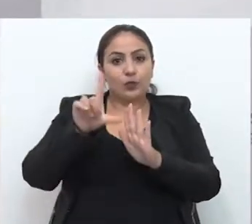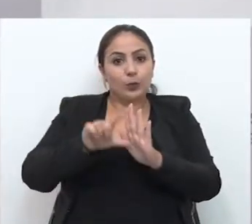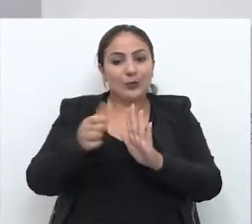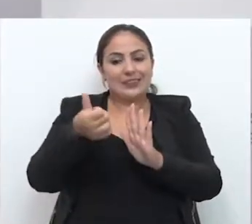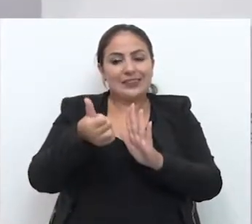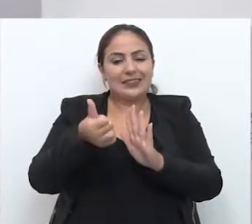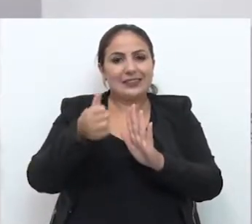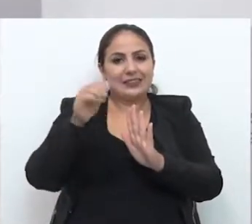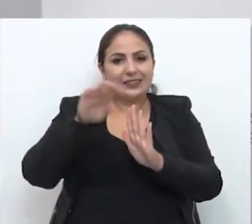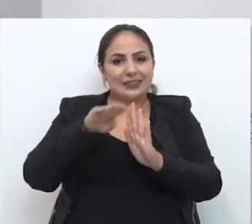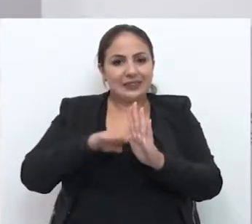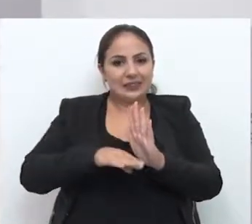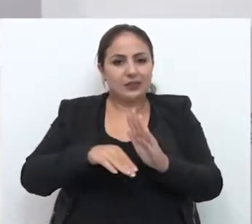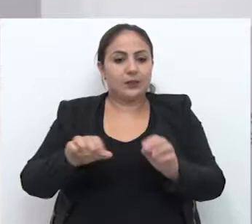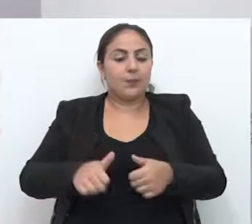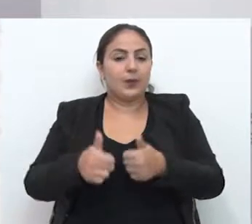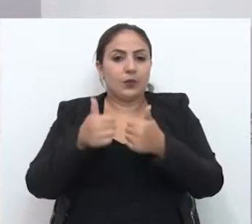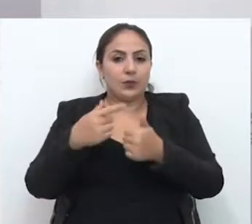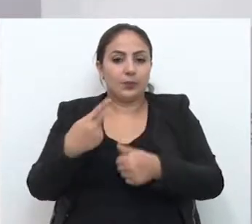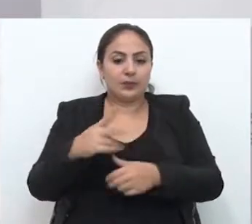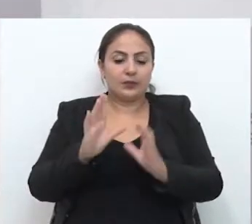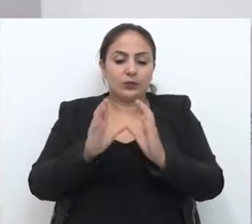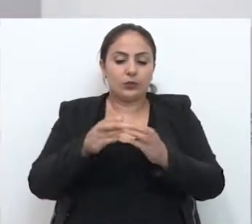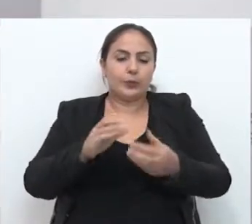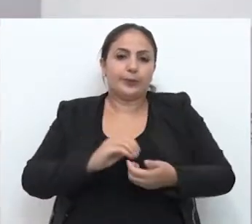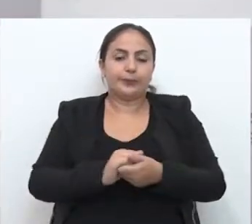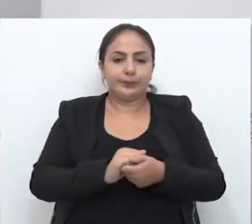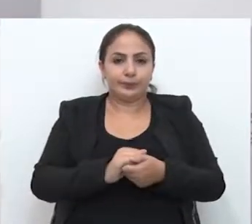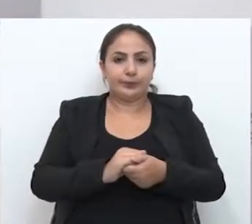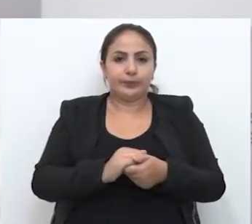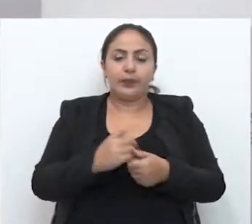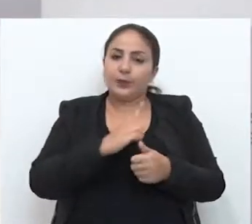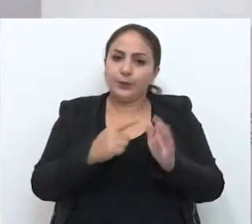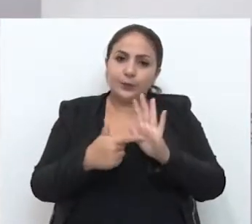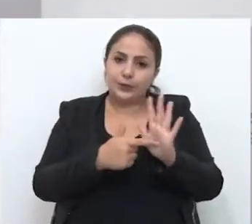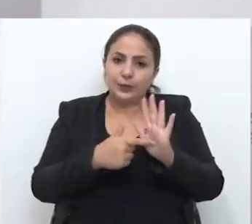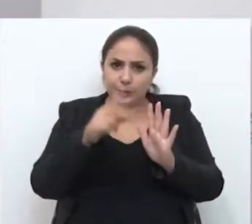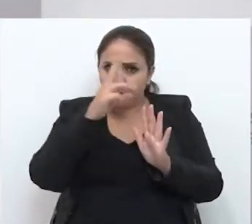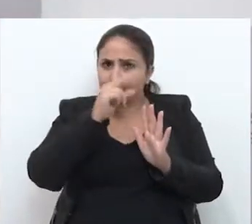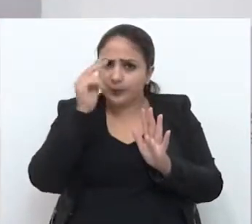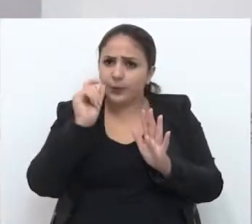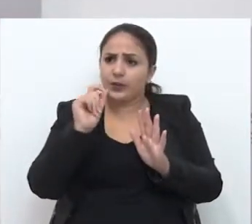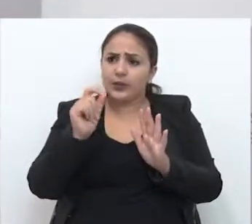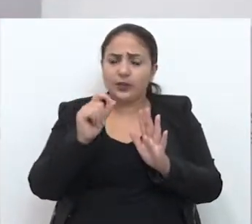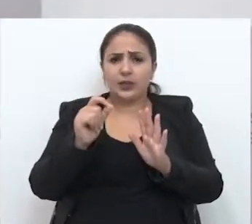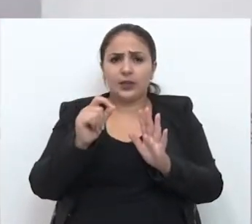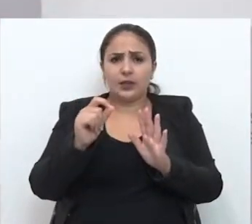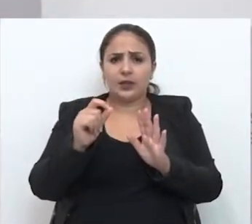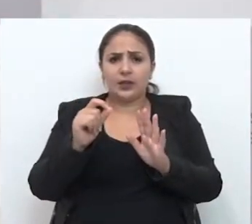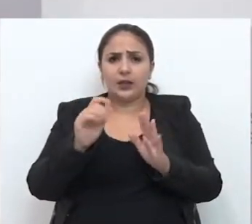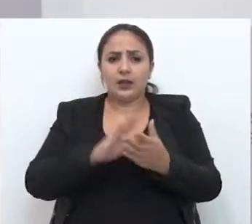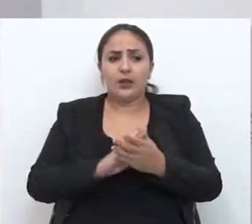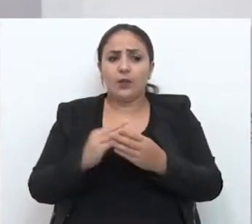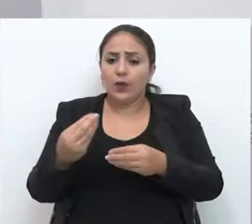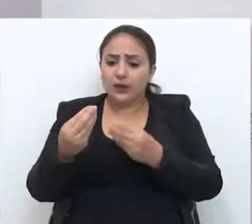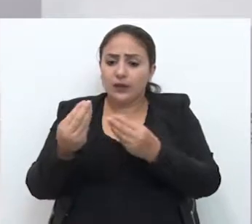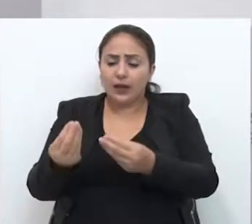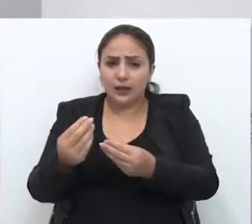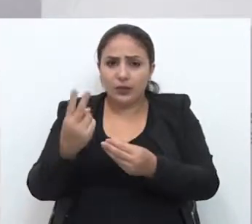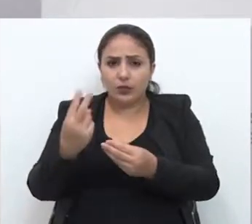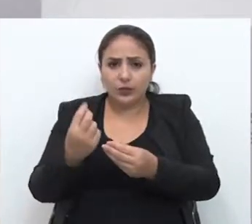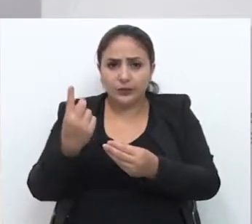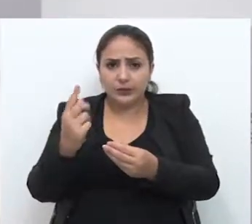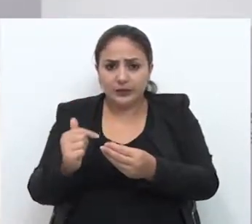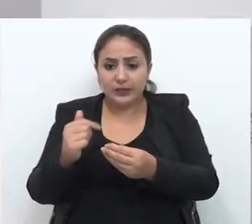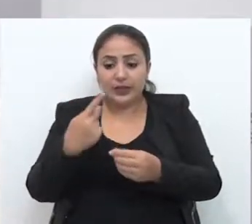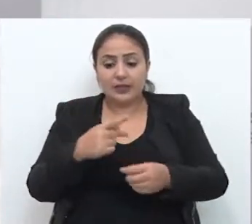para 6 itens de melhorias para esta categoria, que foi sinalizado ao Poder Executivo que iria ser enviado e não foi enviado no ano de